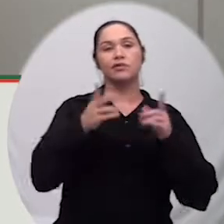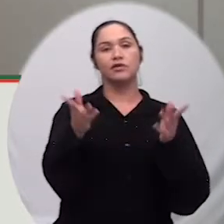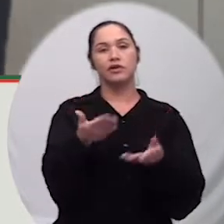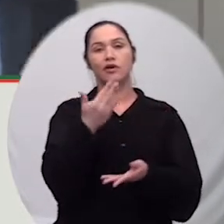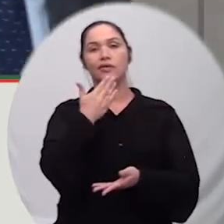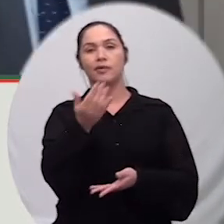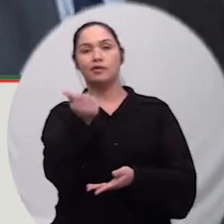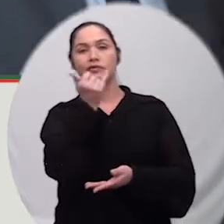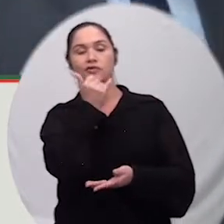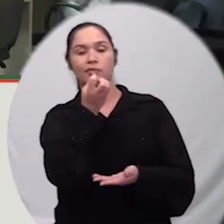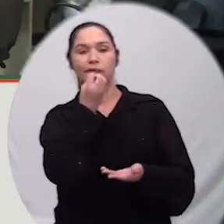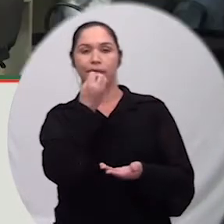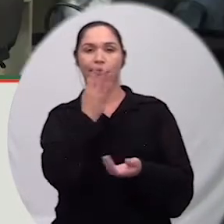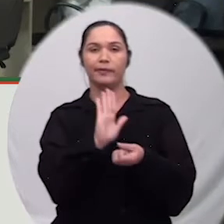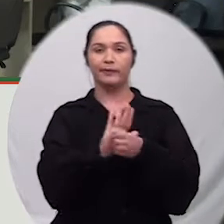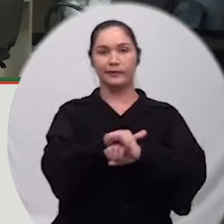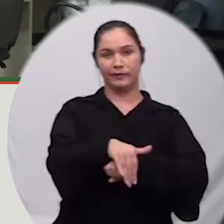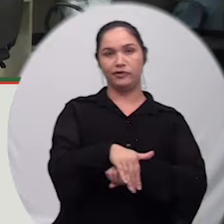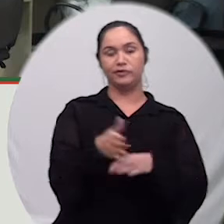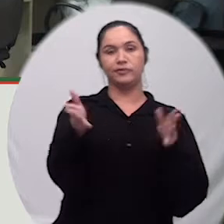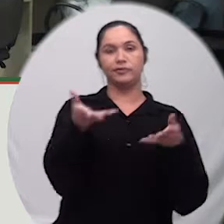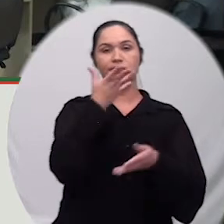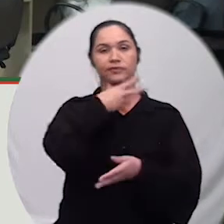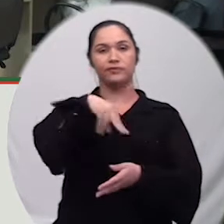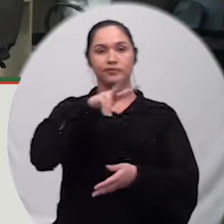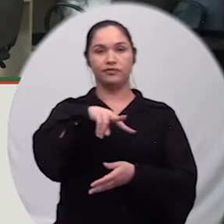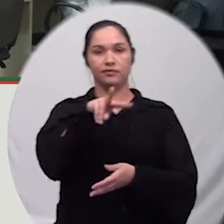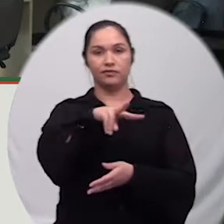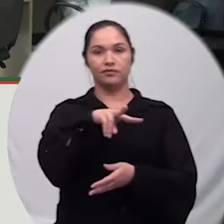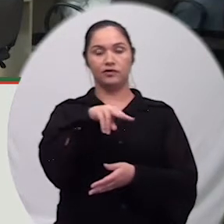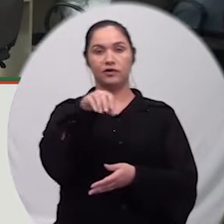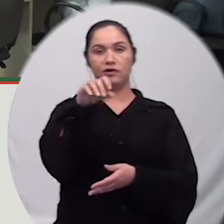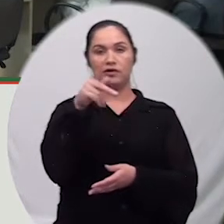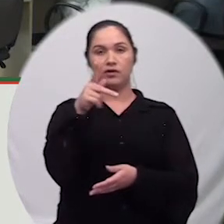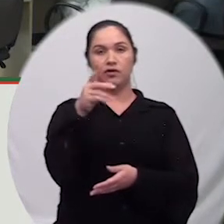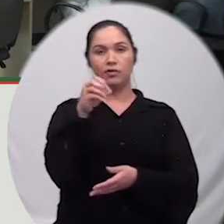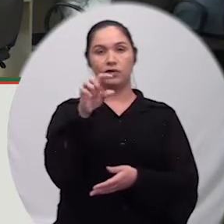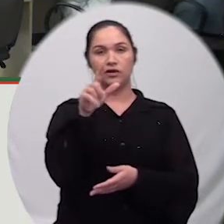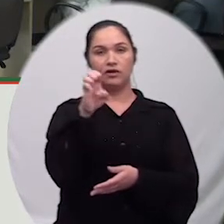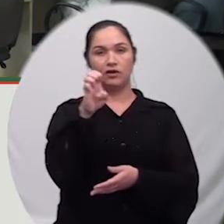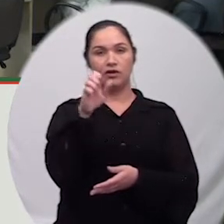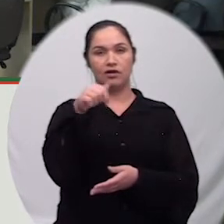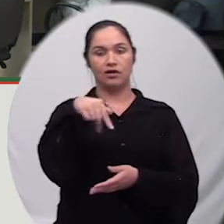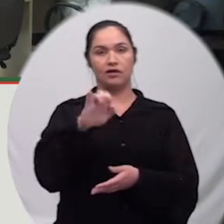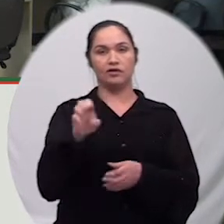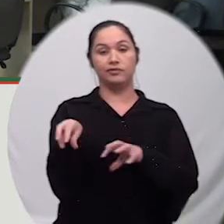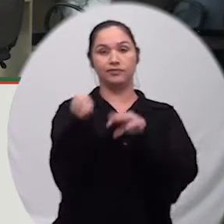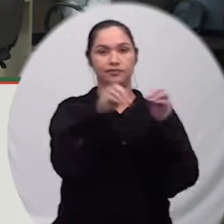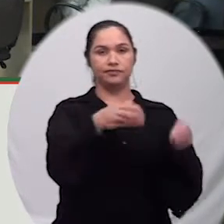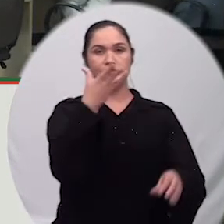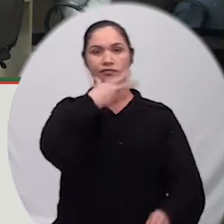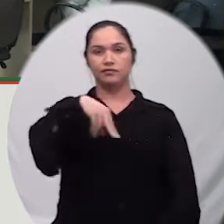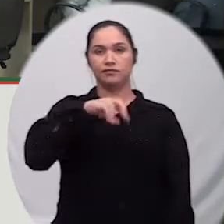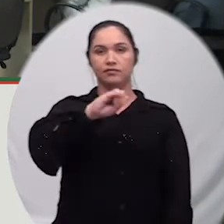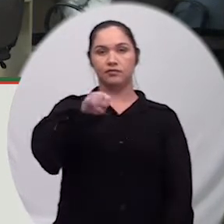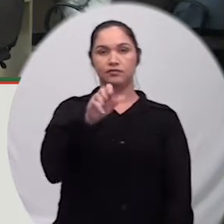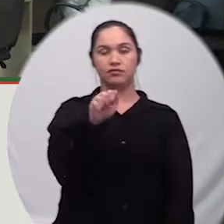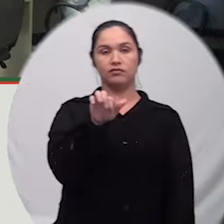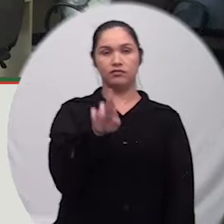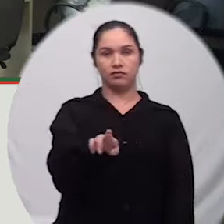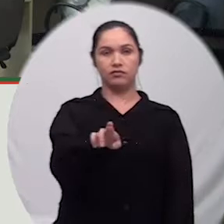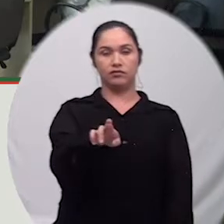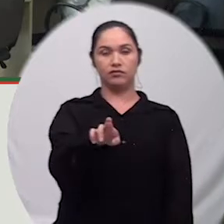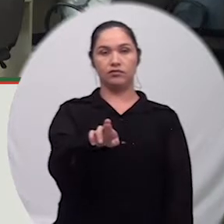noite. Com a palavra o vereador Aldenir Potelec. Declina. Com a palavra o vereador Jair Alessandri.